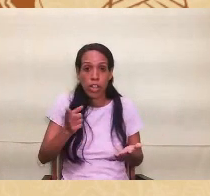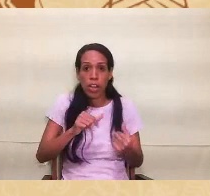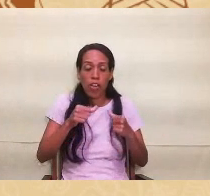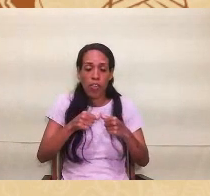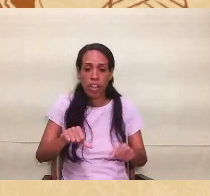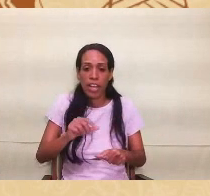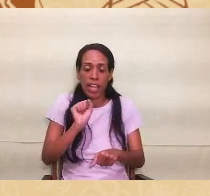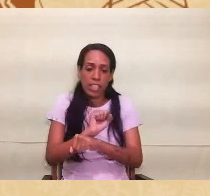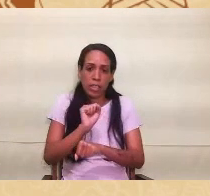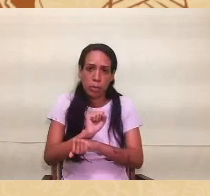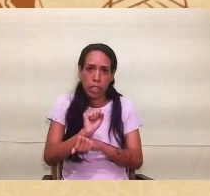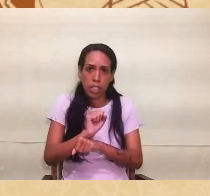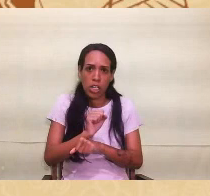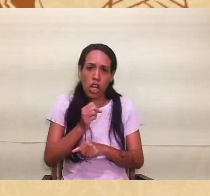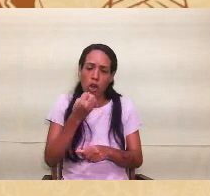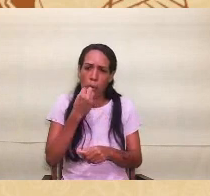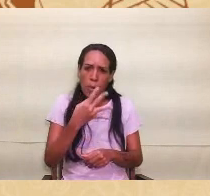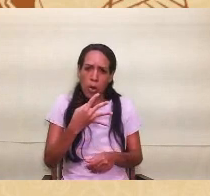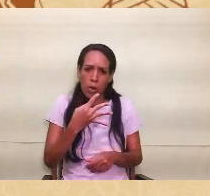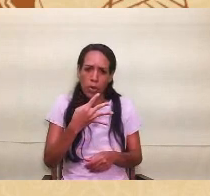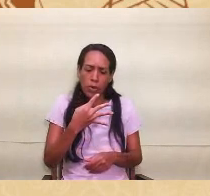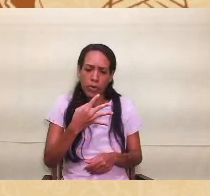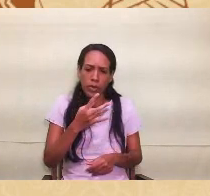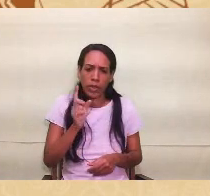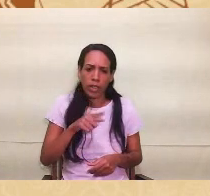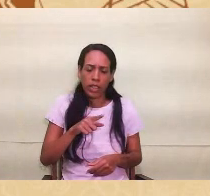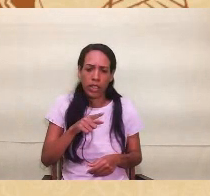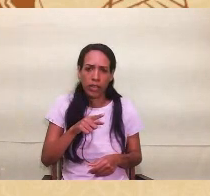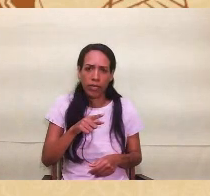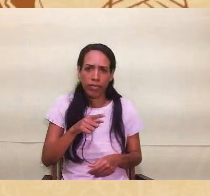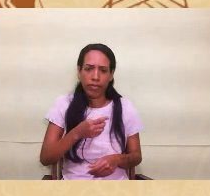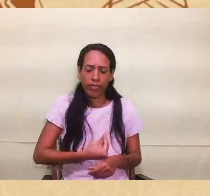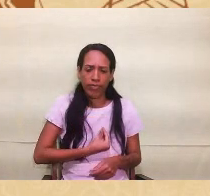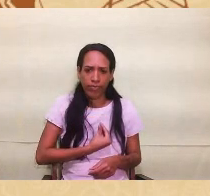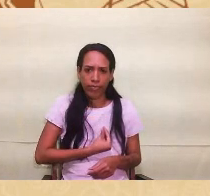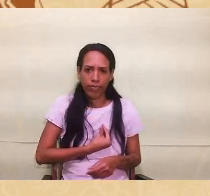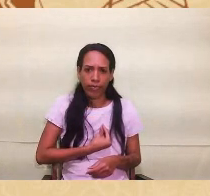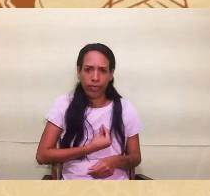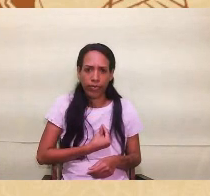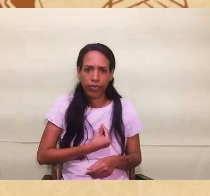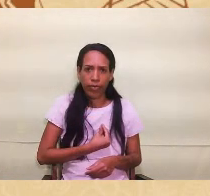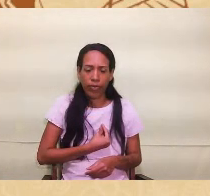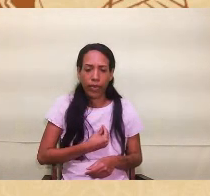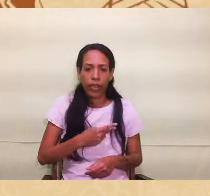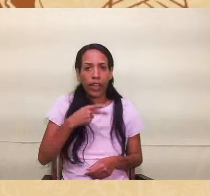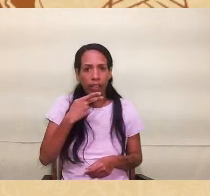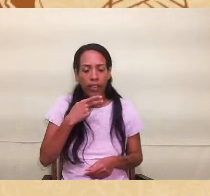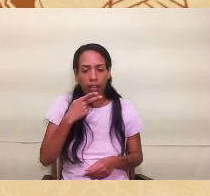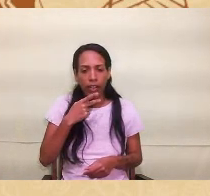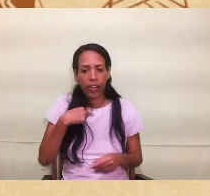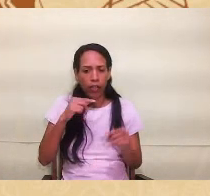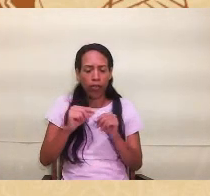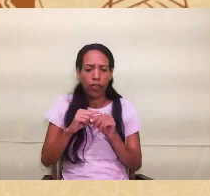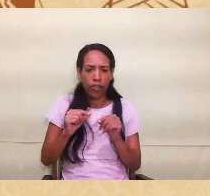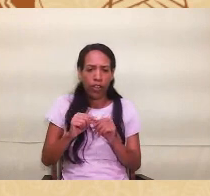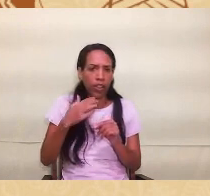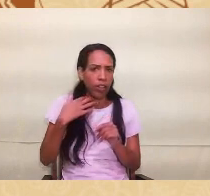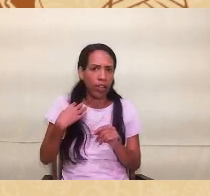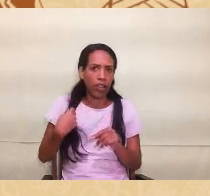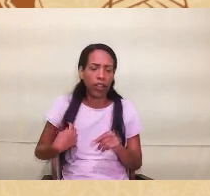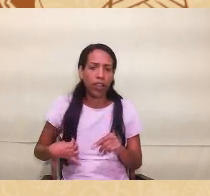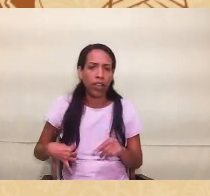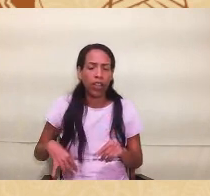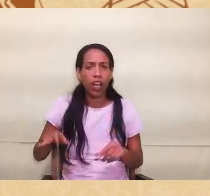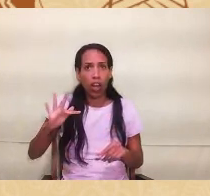esperando, como bem expressa o título desse encontro. Desse encontro é uma fala que eu fiz, né? É cultivar o